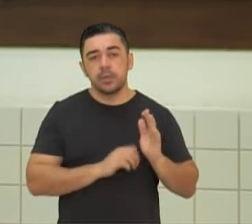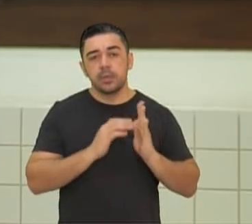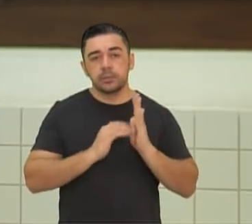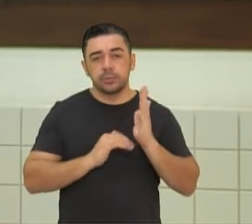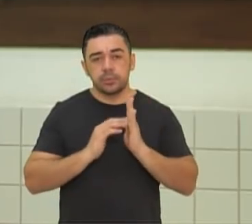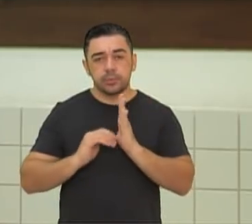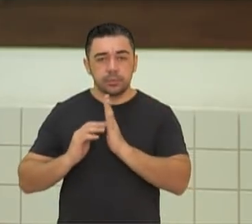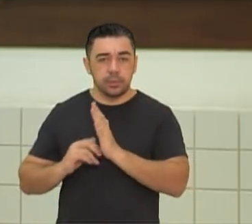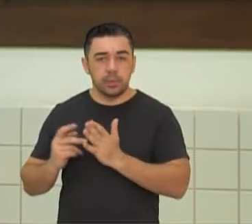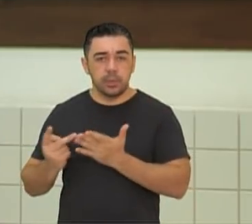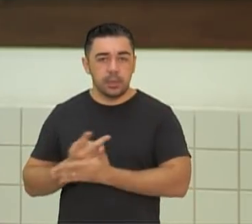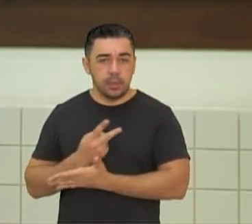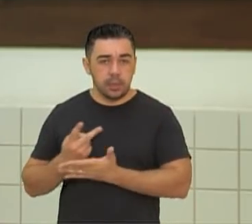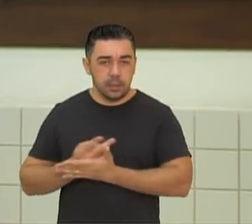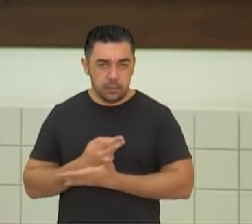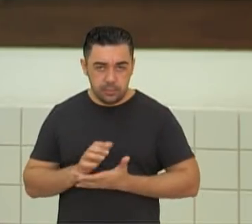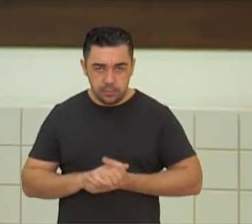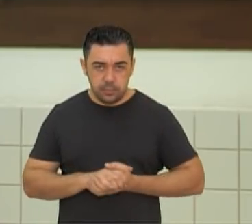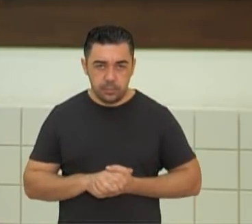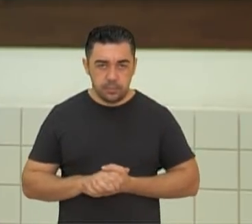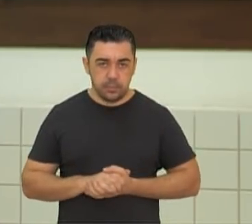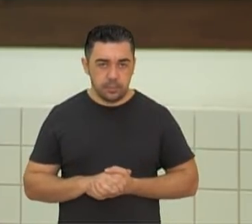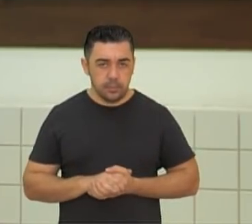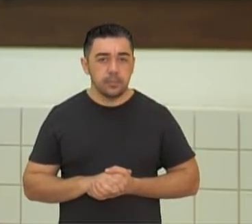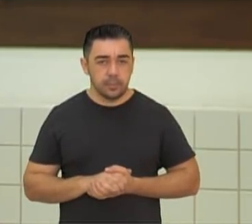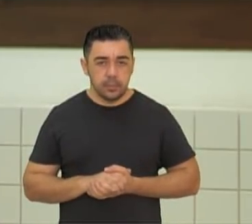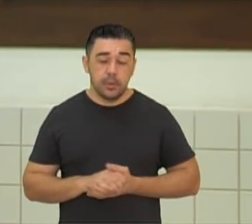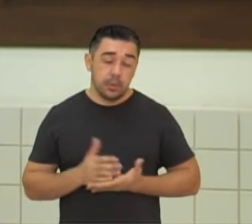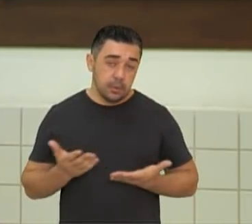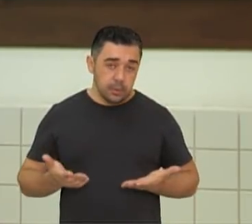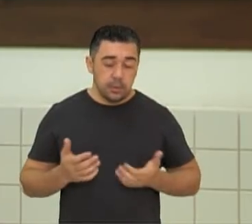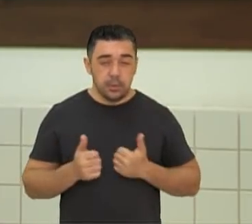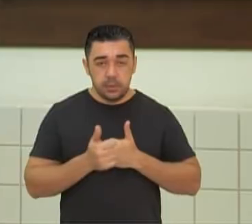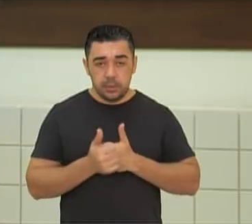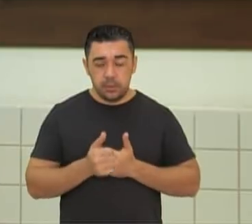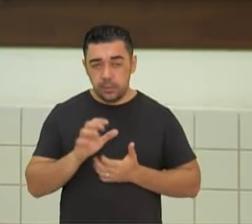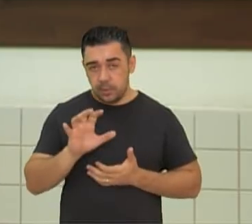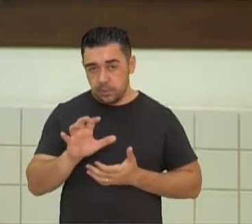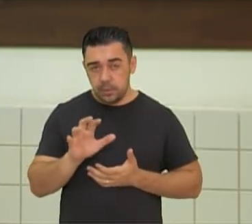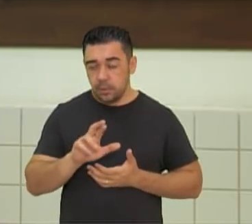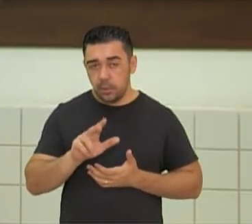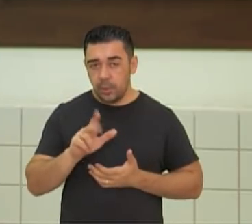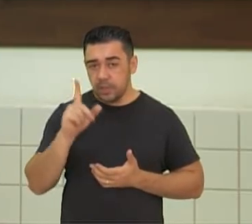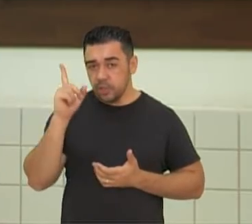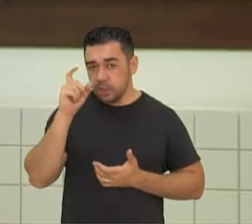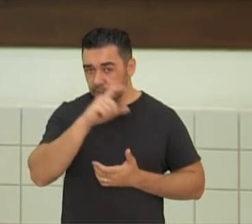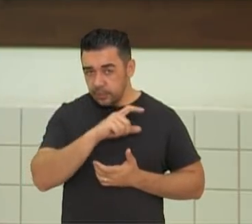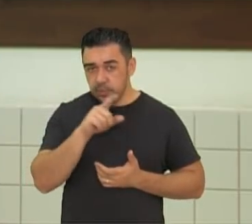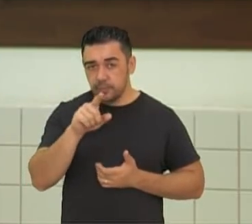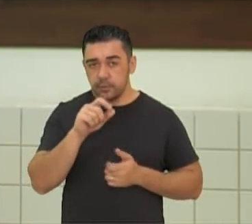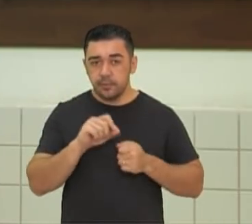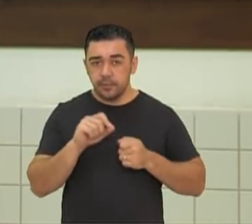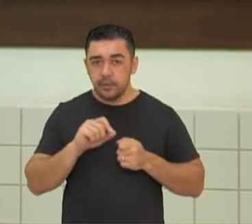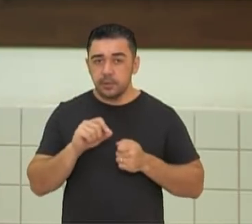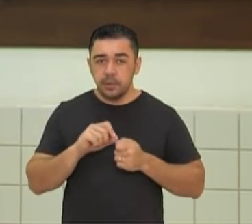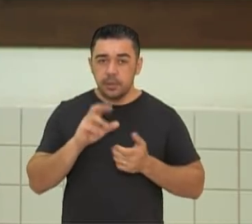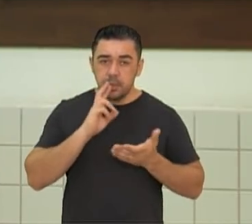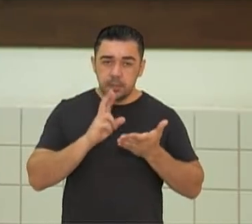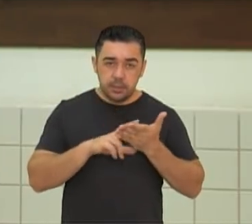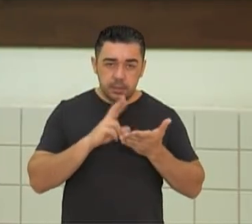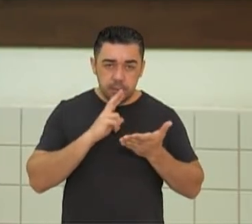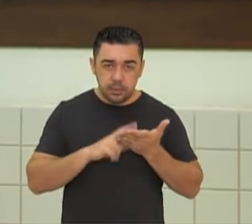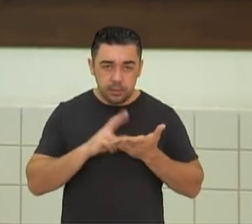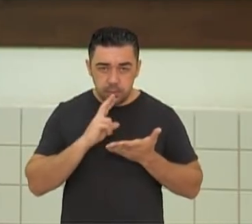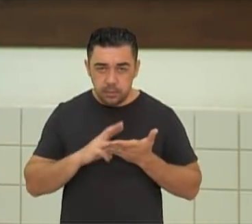desconto de todos os erros. Partindo dessa ideia, não é tão difícil você usar uma ascendência matemática para representar